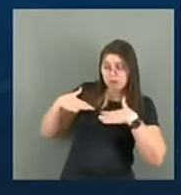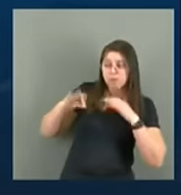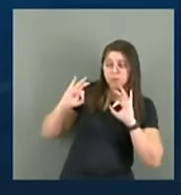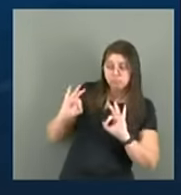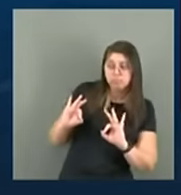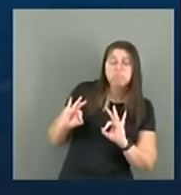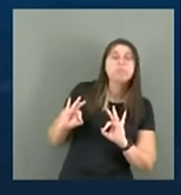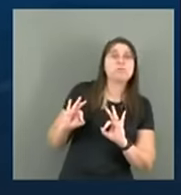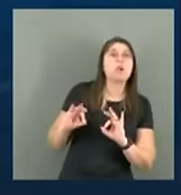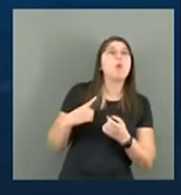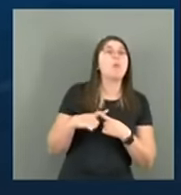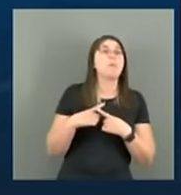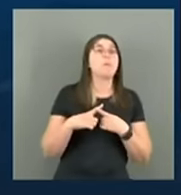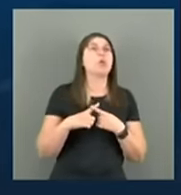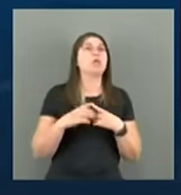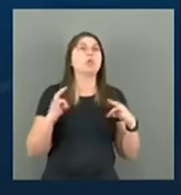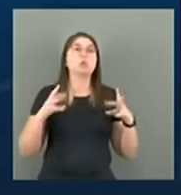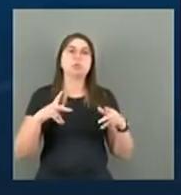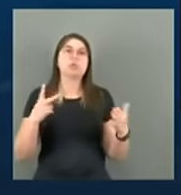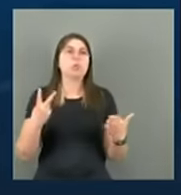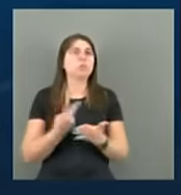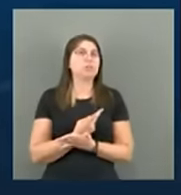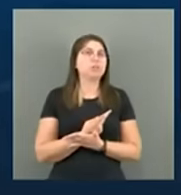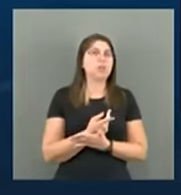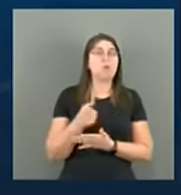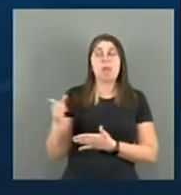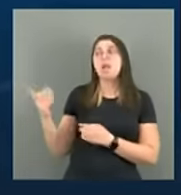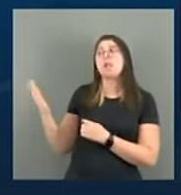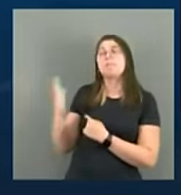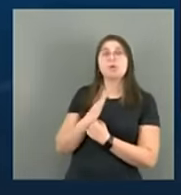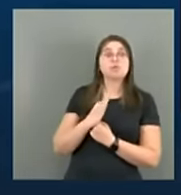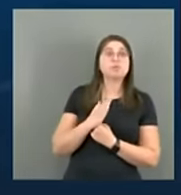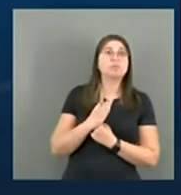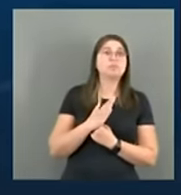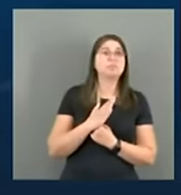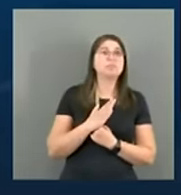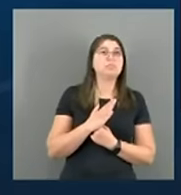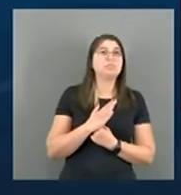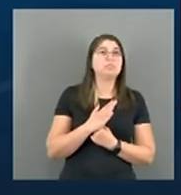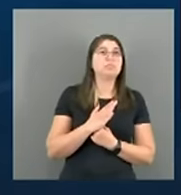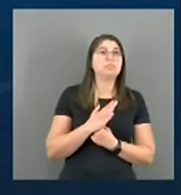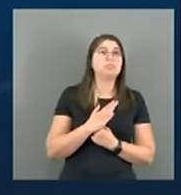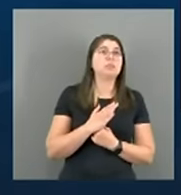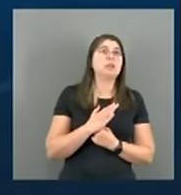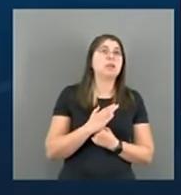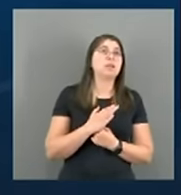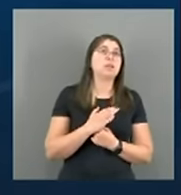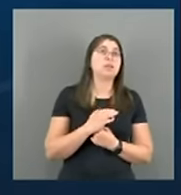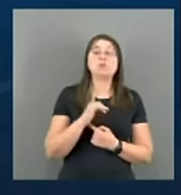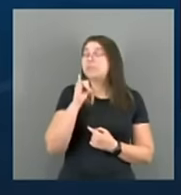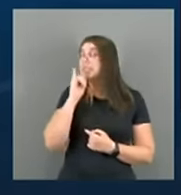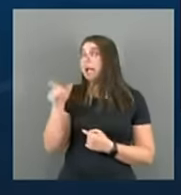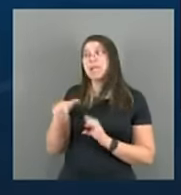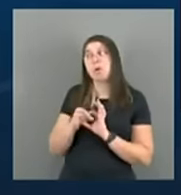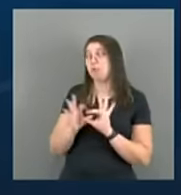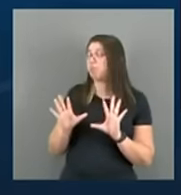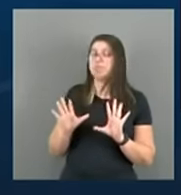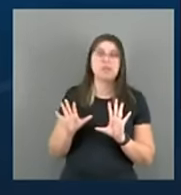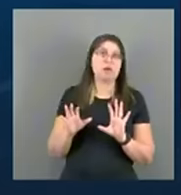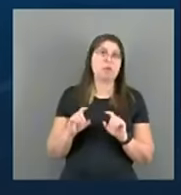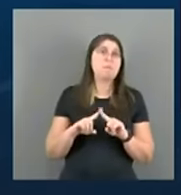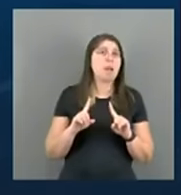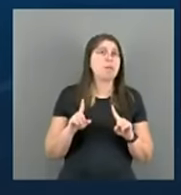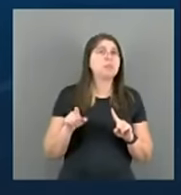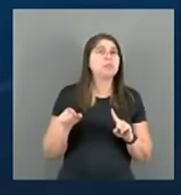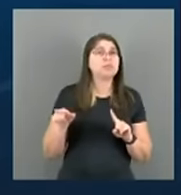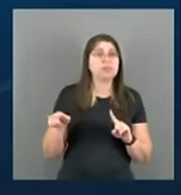hoje tudo que aconteceu em pró foi ele que me ajudou, então eu não posso fazer nada que ele não me autorize. Mas, mediante,